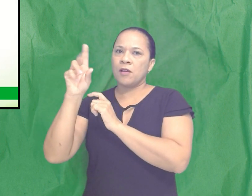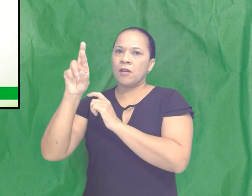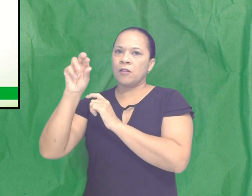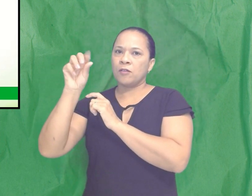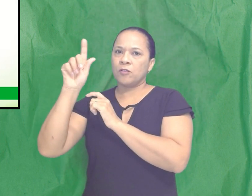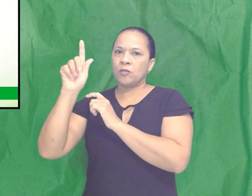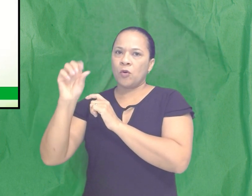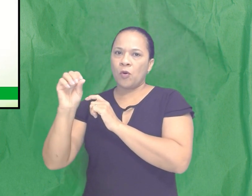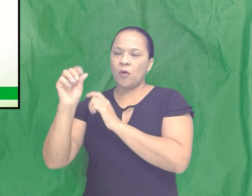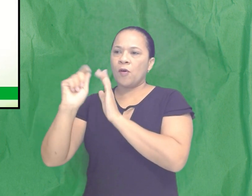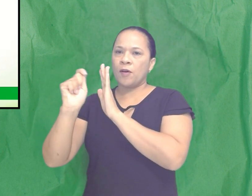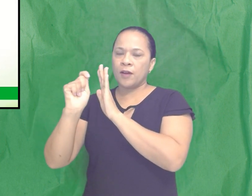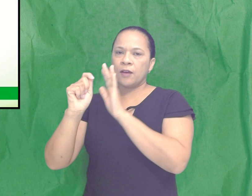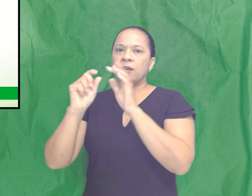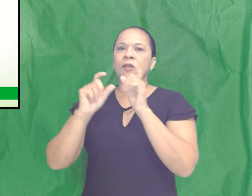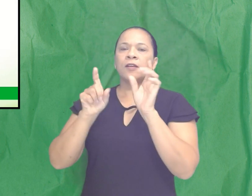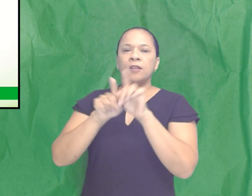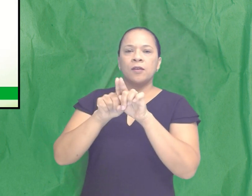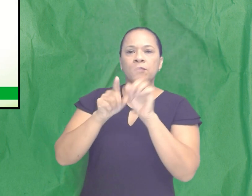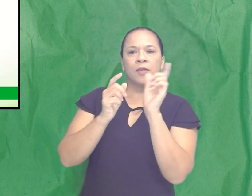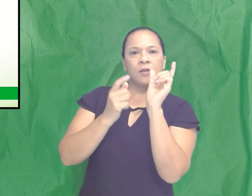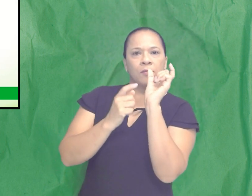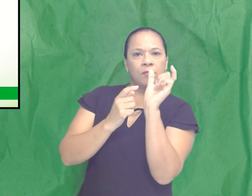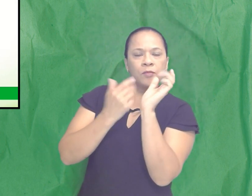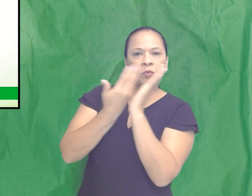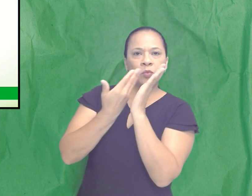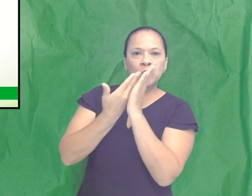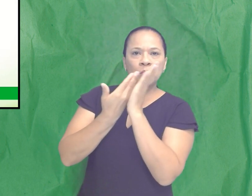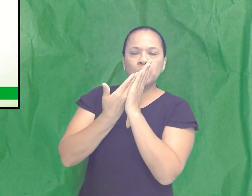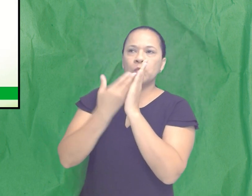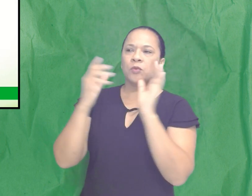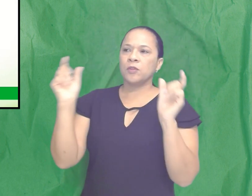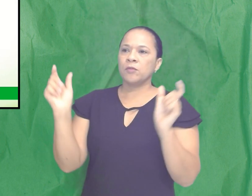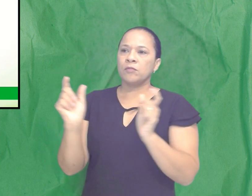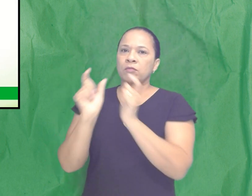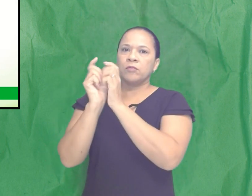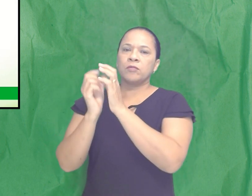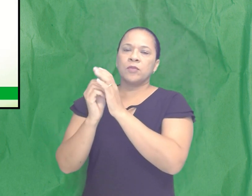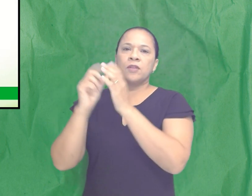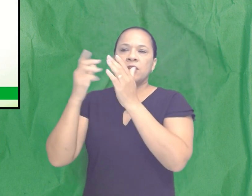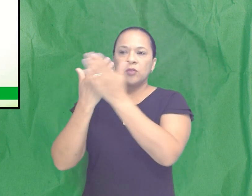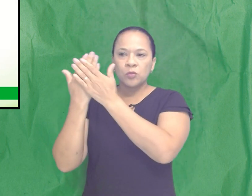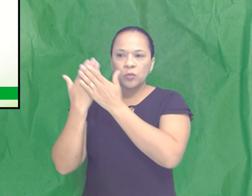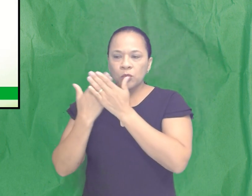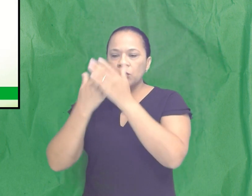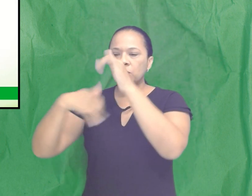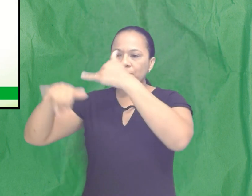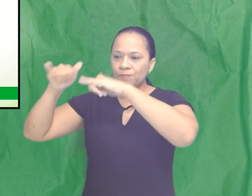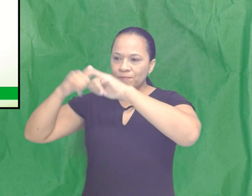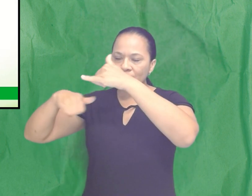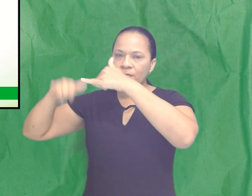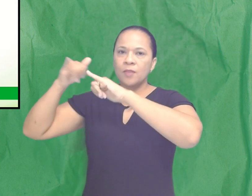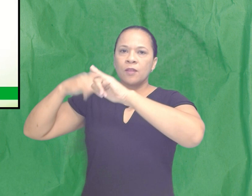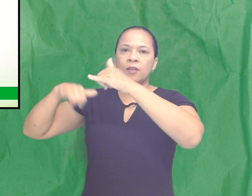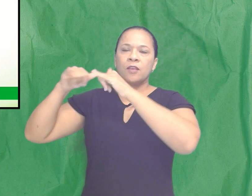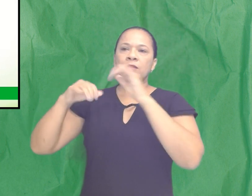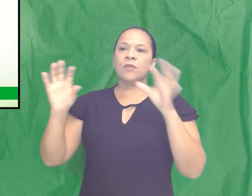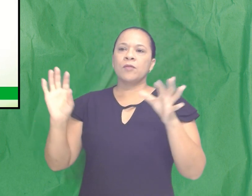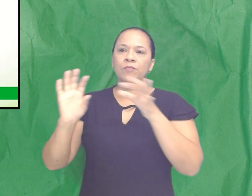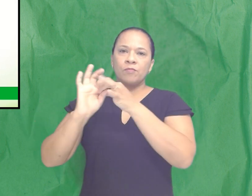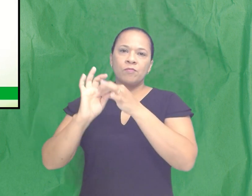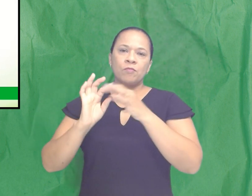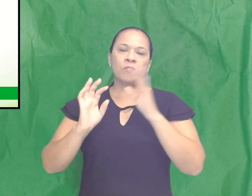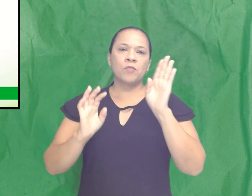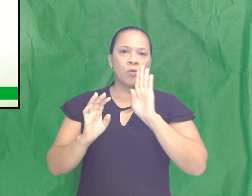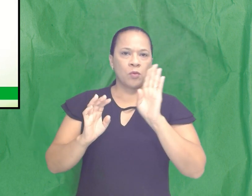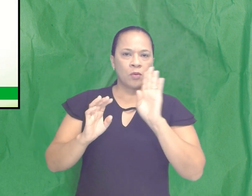portanto, uma ciência que estuda substâncias químicas e a sua interação com o sistema biológico. Ela